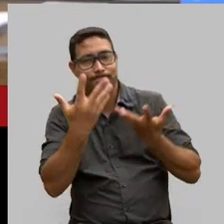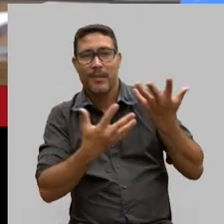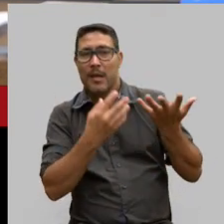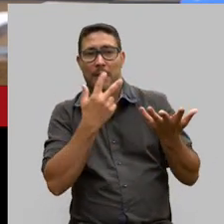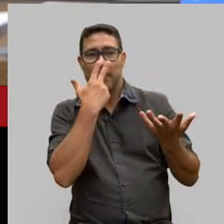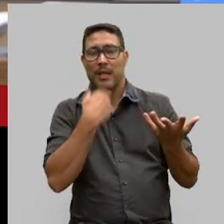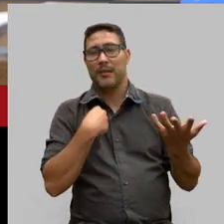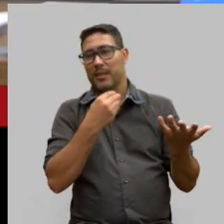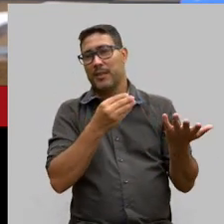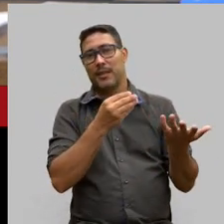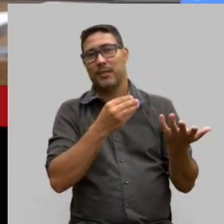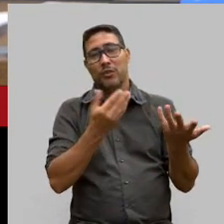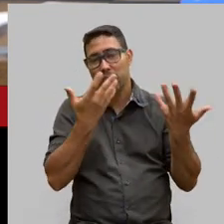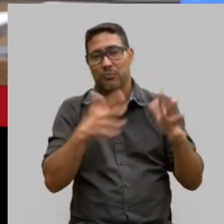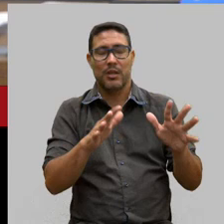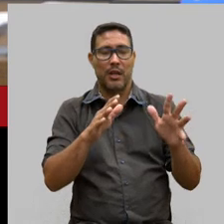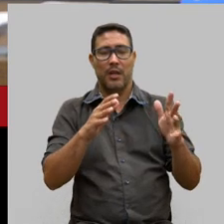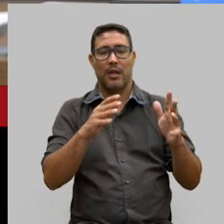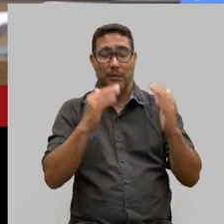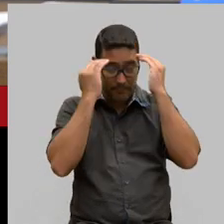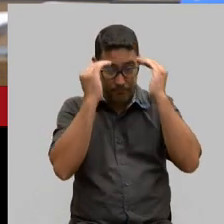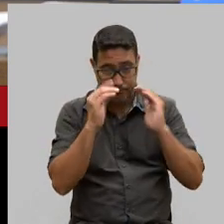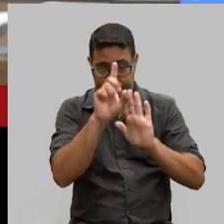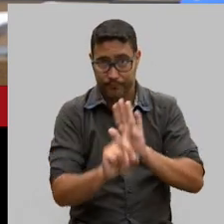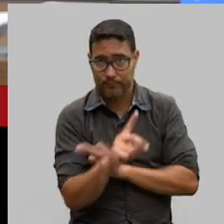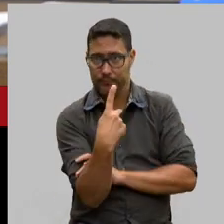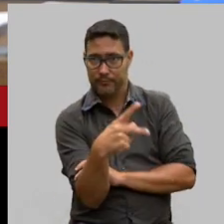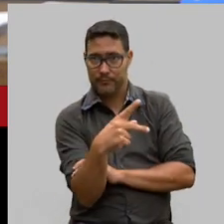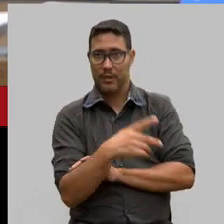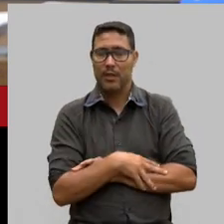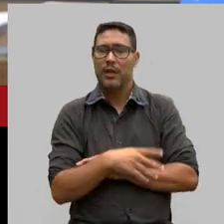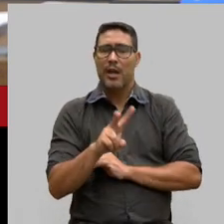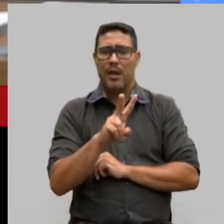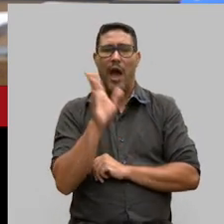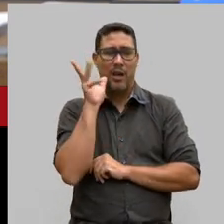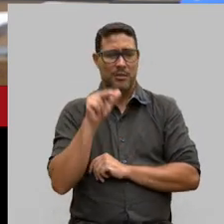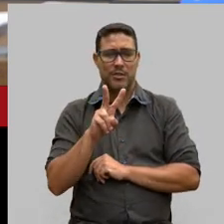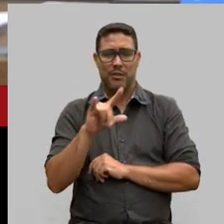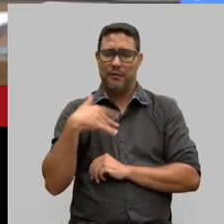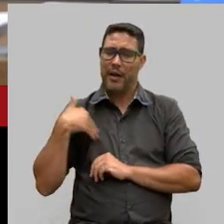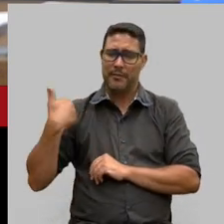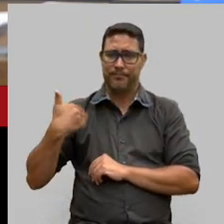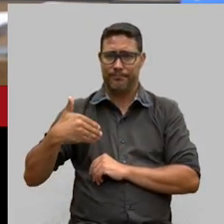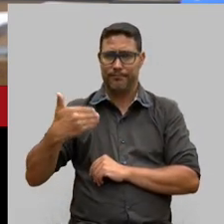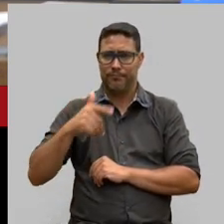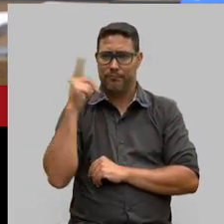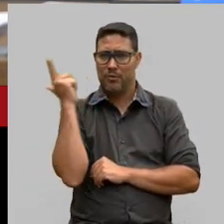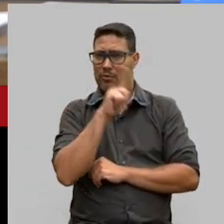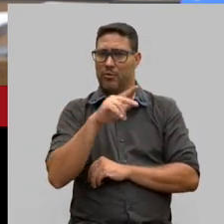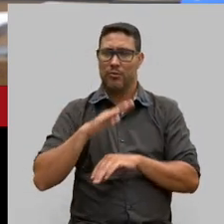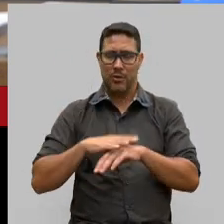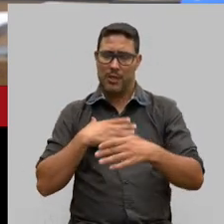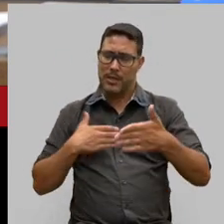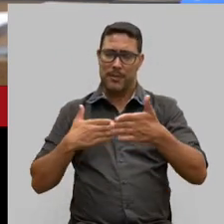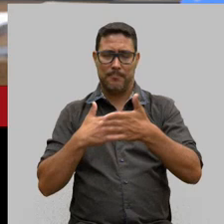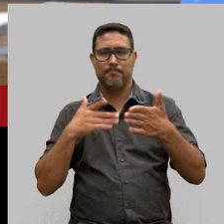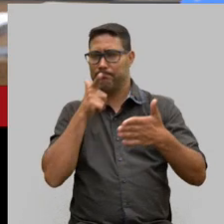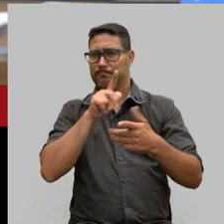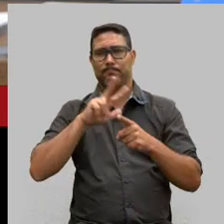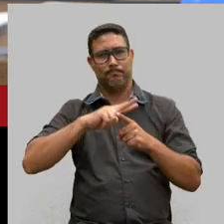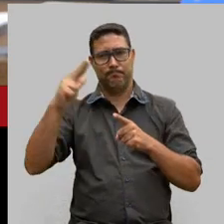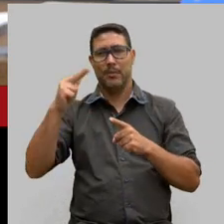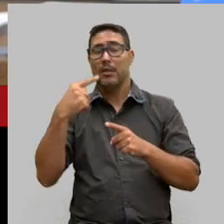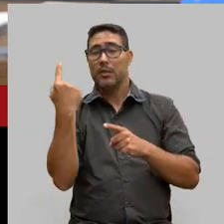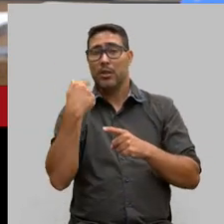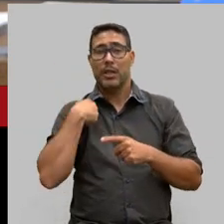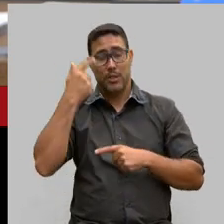gente Cristiano vai conseguir eh vencer essa essa barreira atitudinal a partir de que a gente tenha essa conscientização